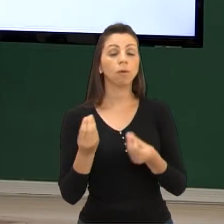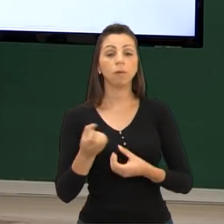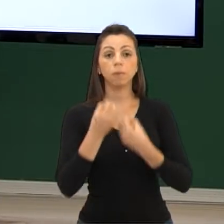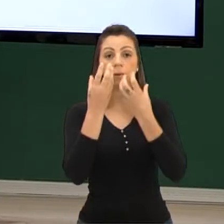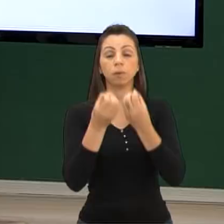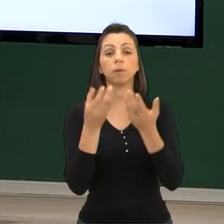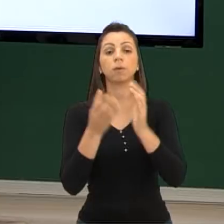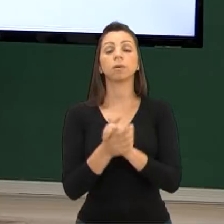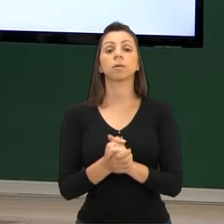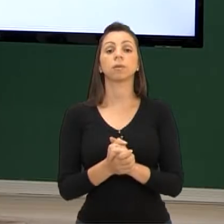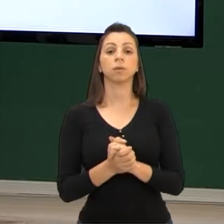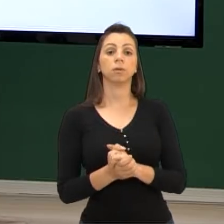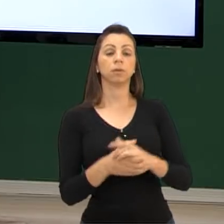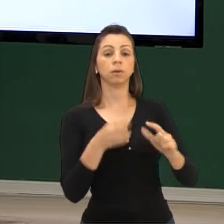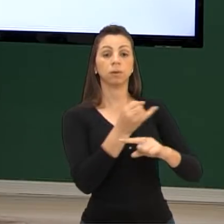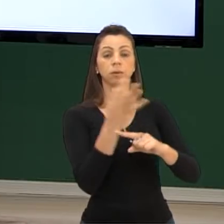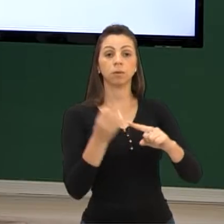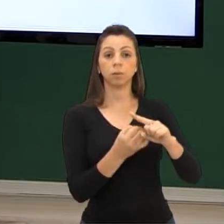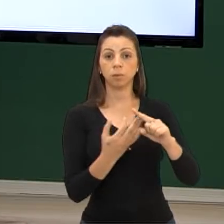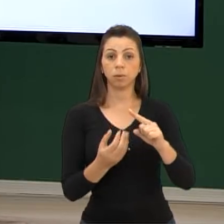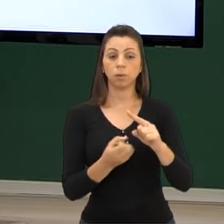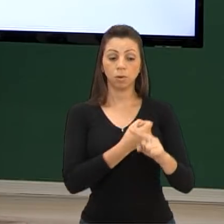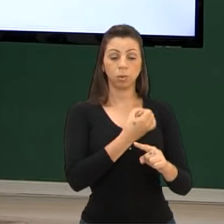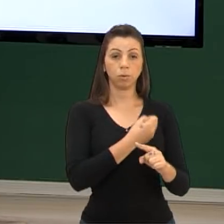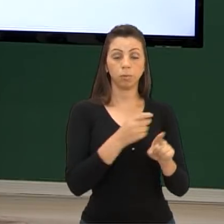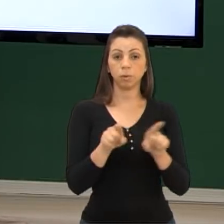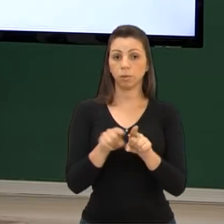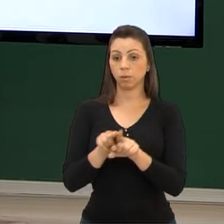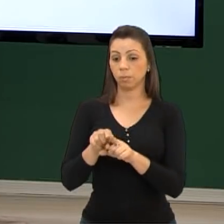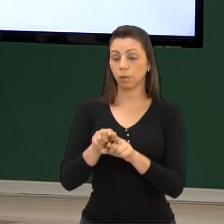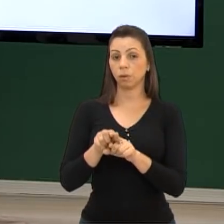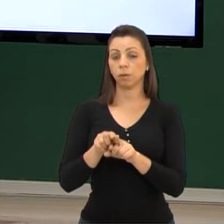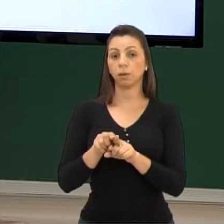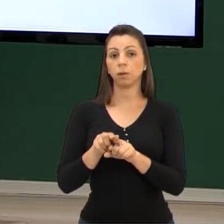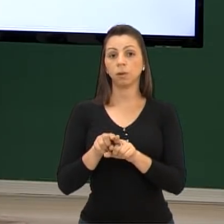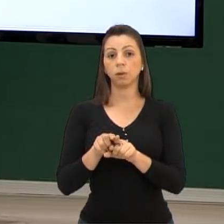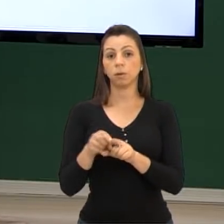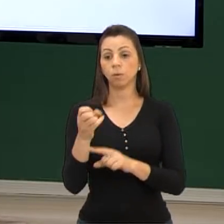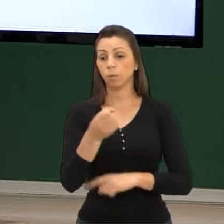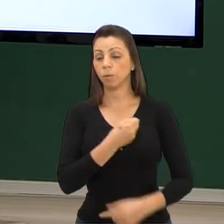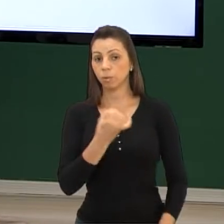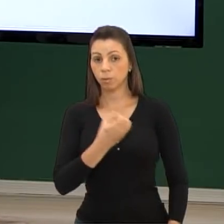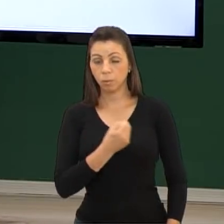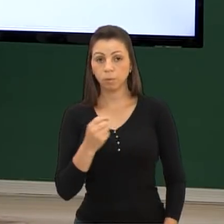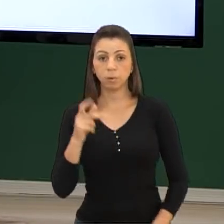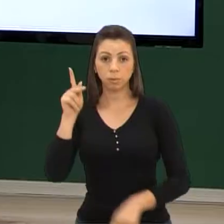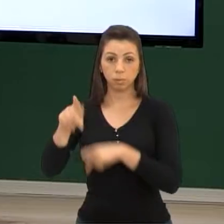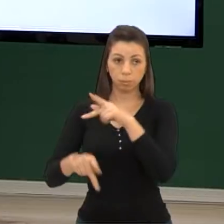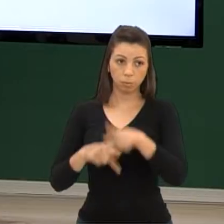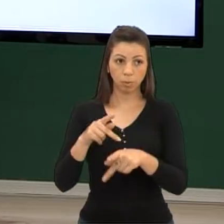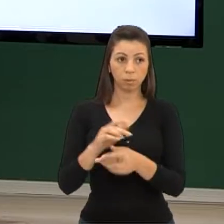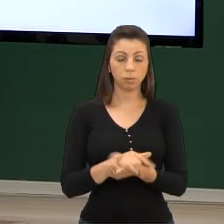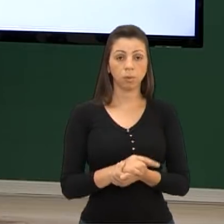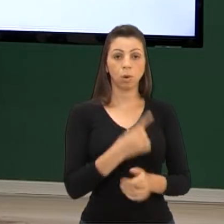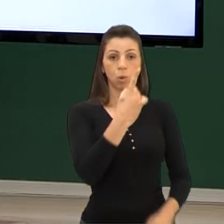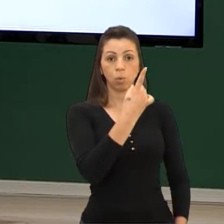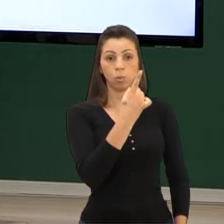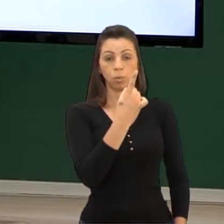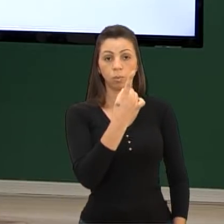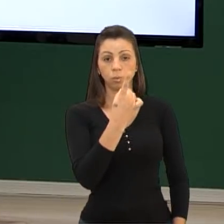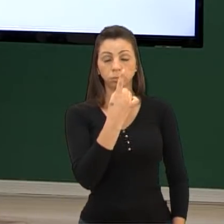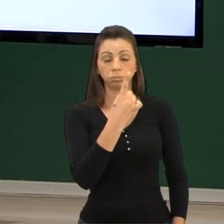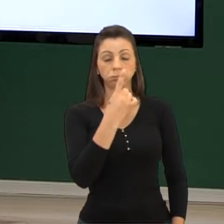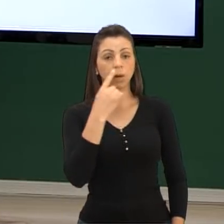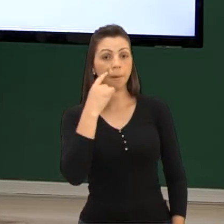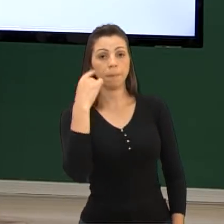razão entre o número de médicos e o número de habitantes, um para 1.000, e a razão entre o número